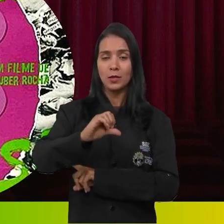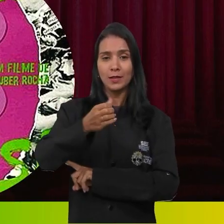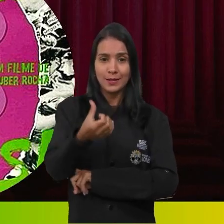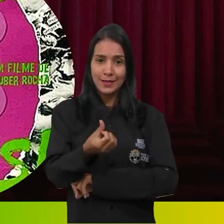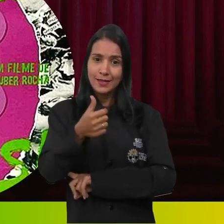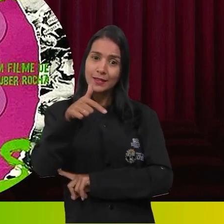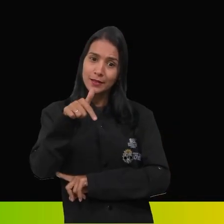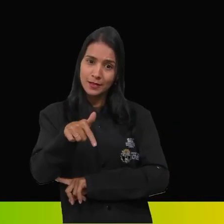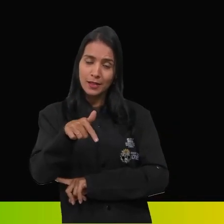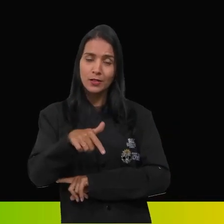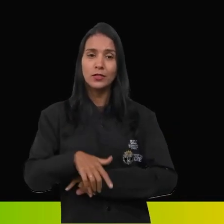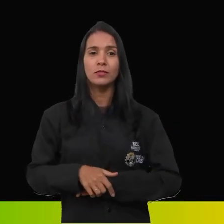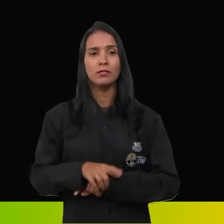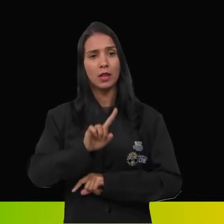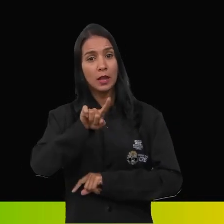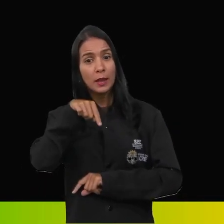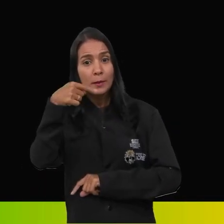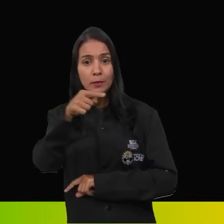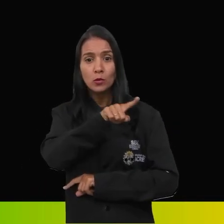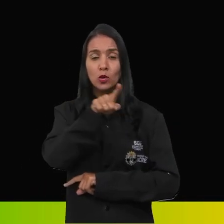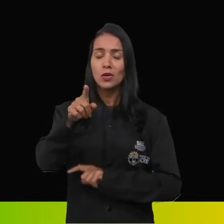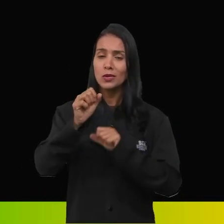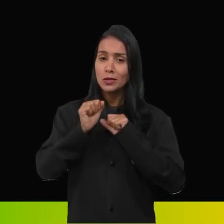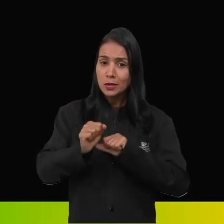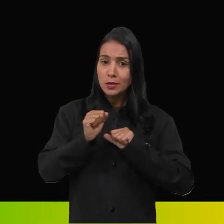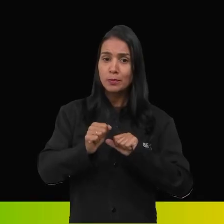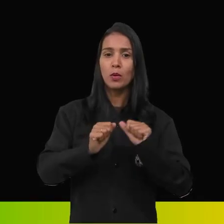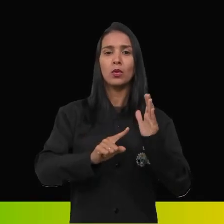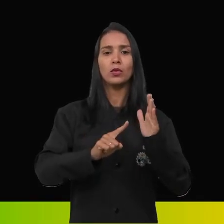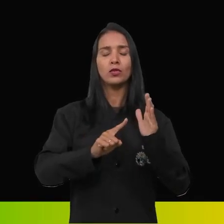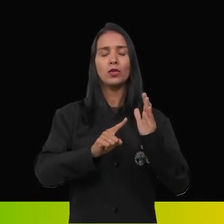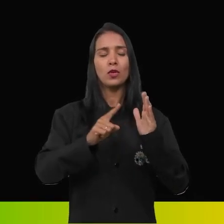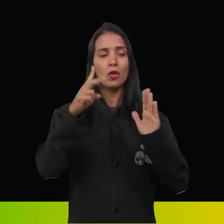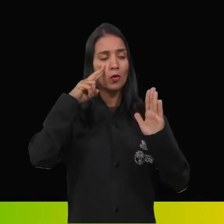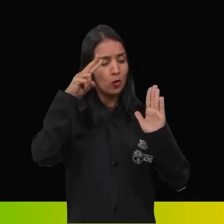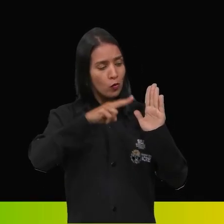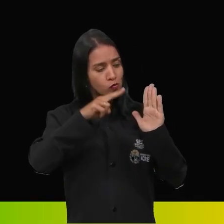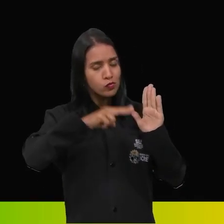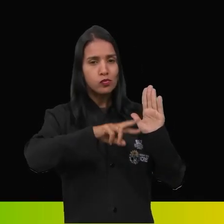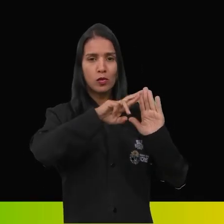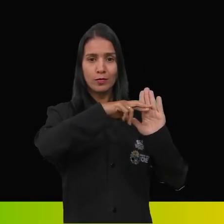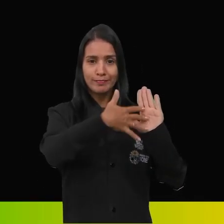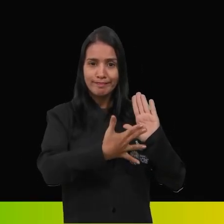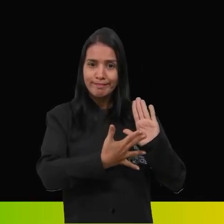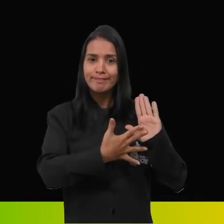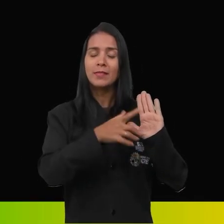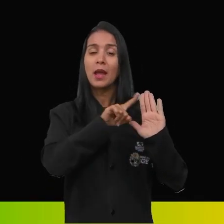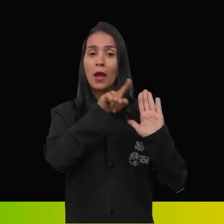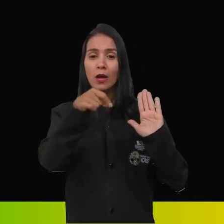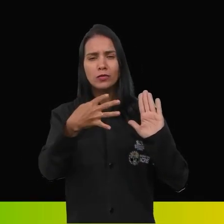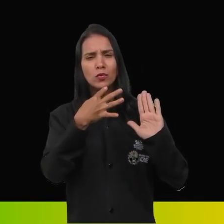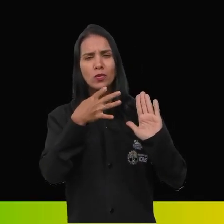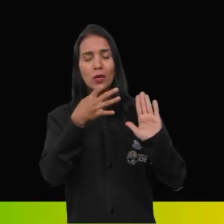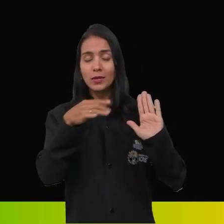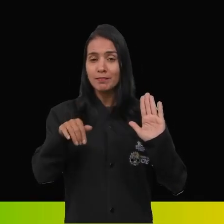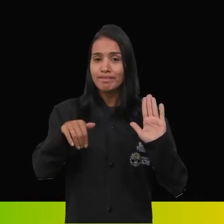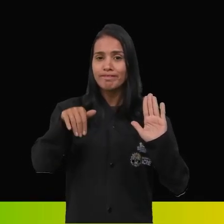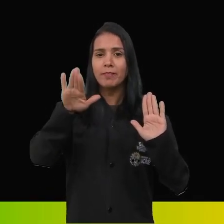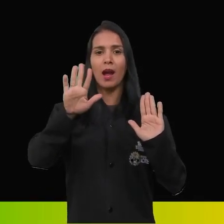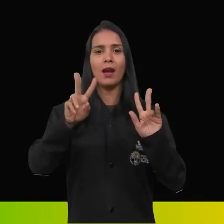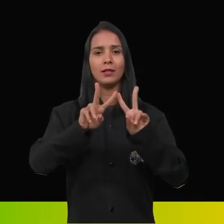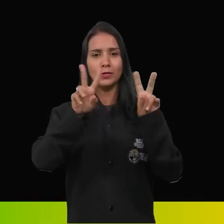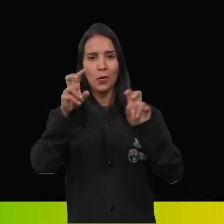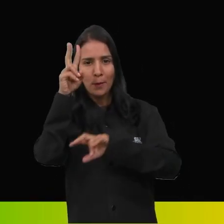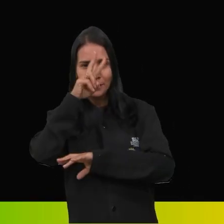1967. Você pode acessar depois as nossas referências bibliográficas para você conhecer um pouco mais sobre a